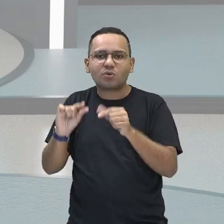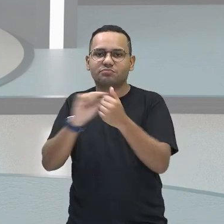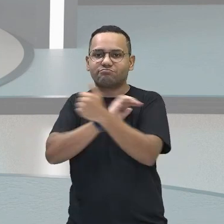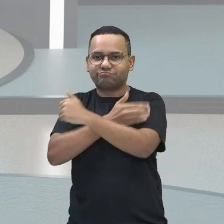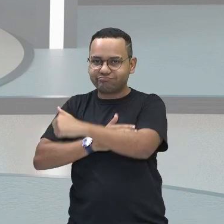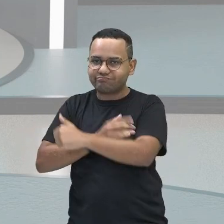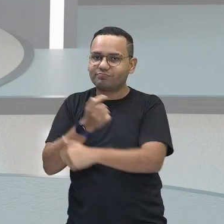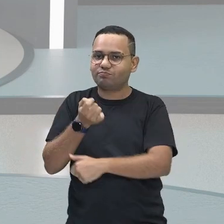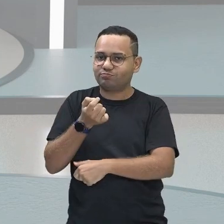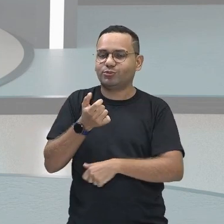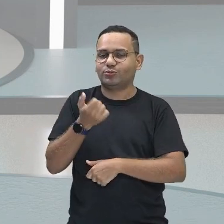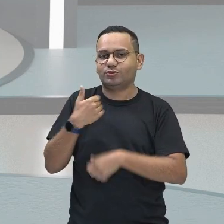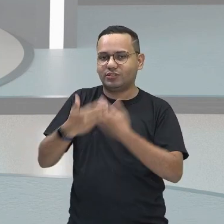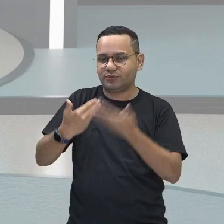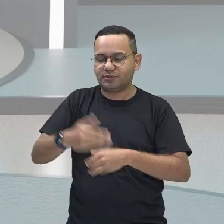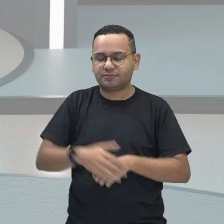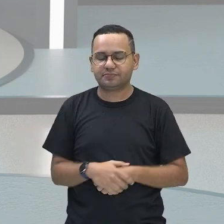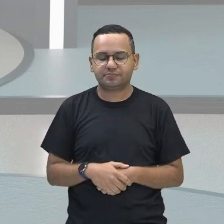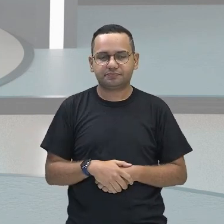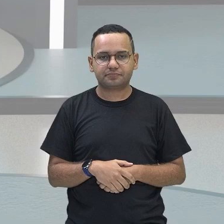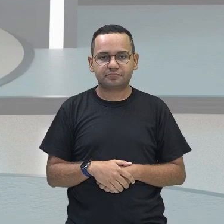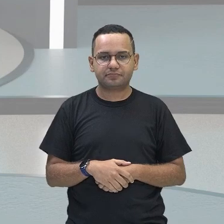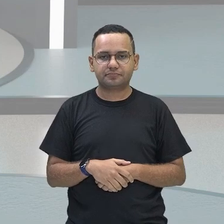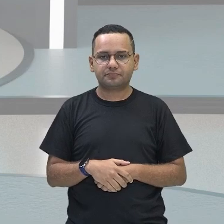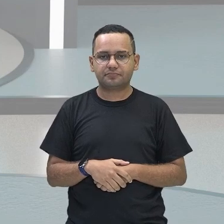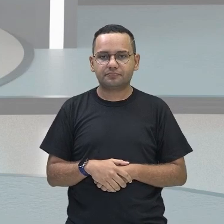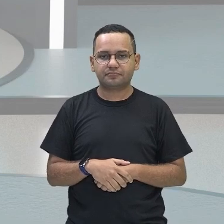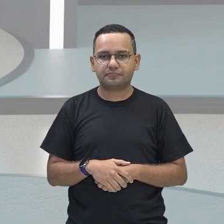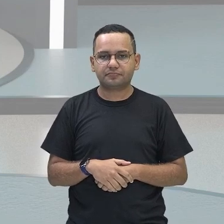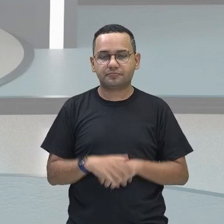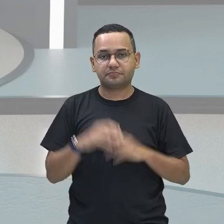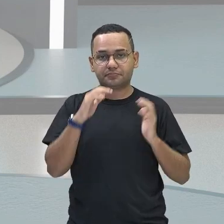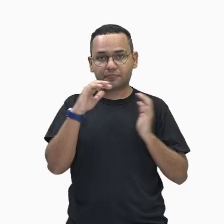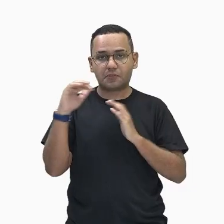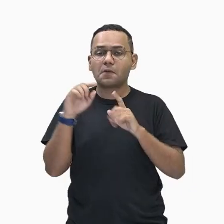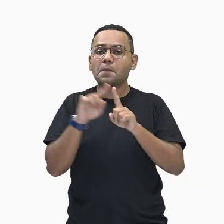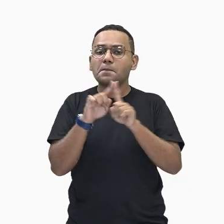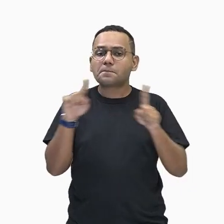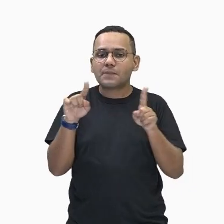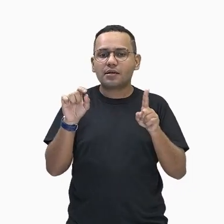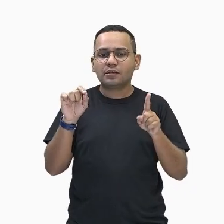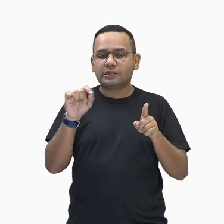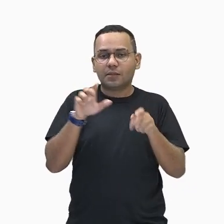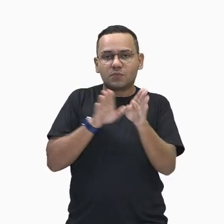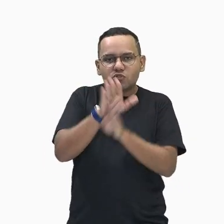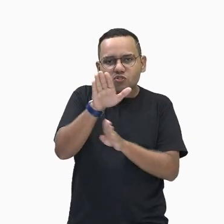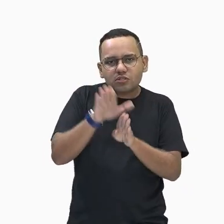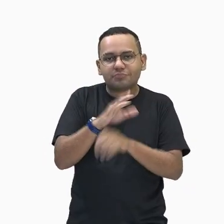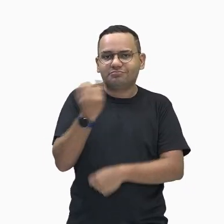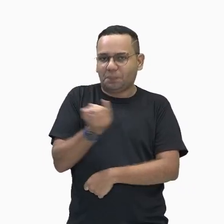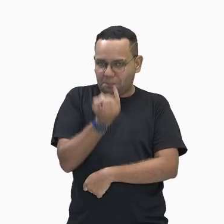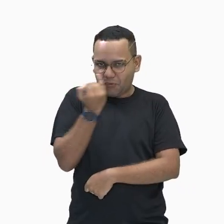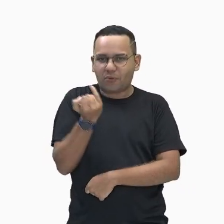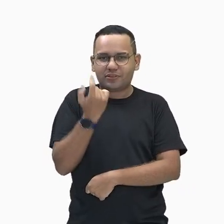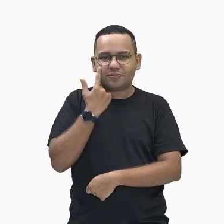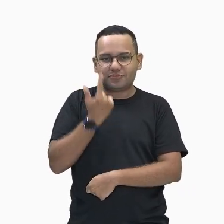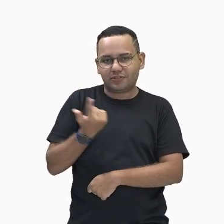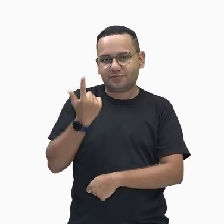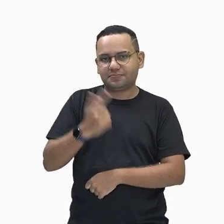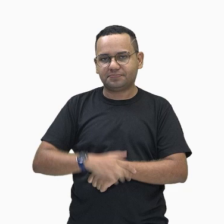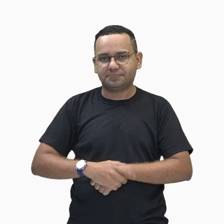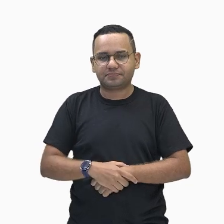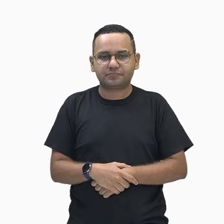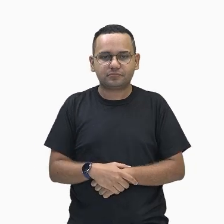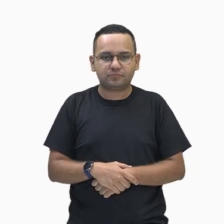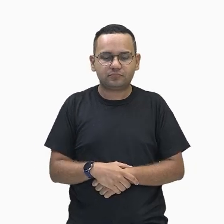não só os problemas que eu que eu pde descrever aqui né mas também dicas valiosas que são essas que aparecem aí olha